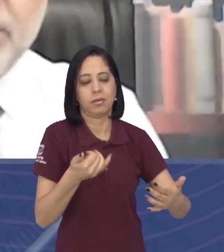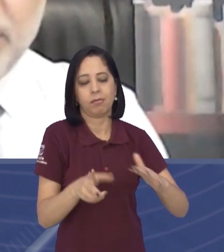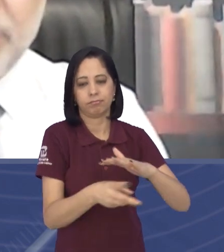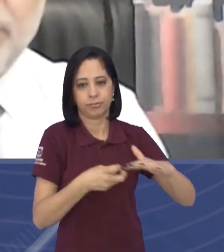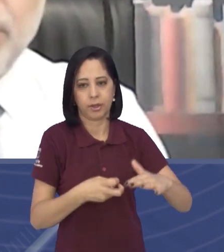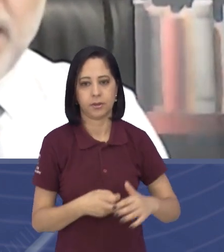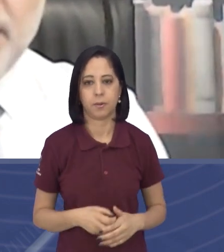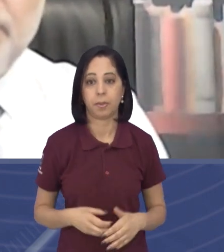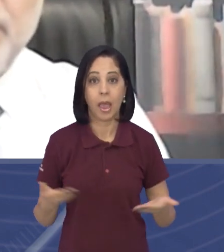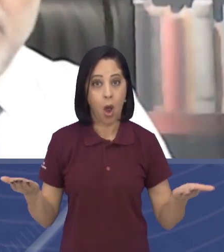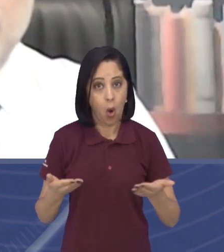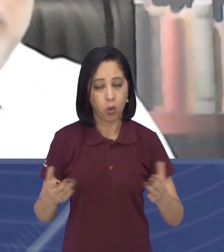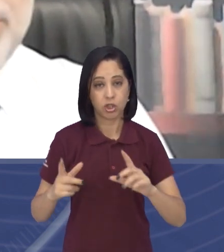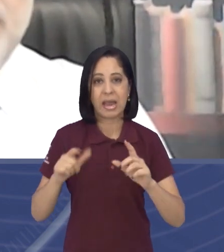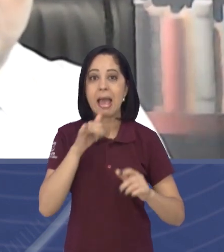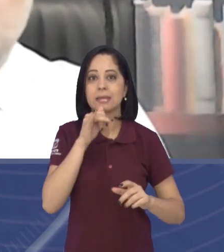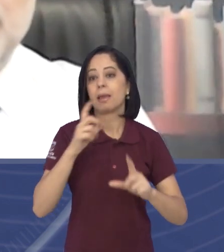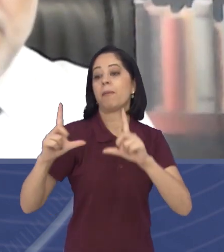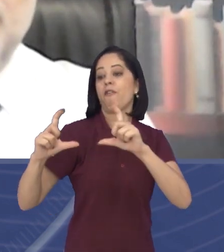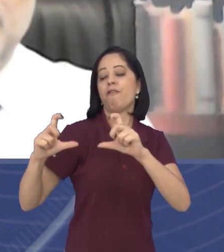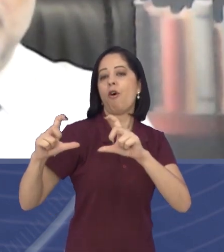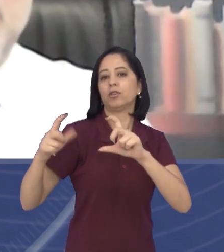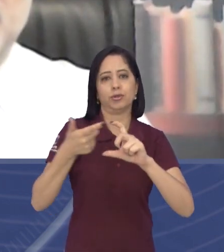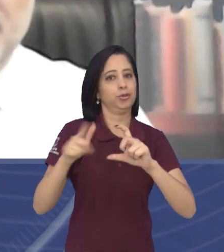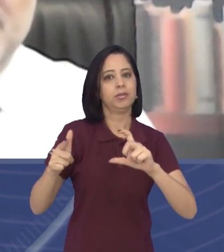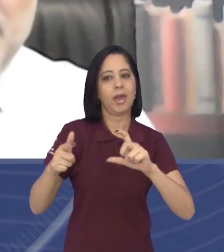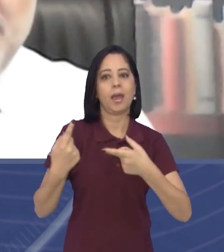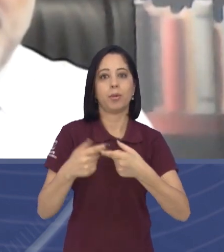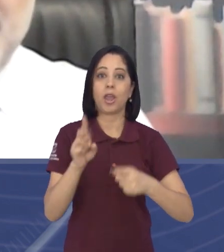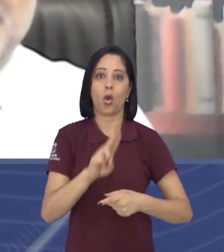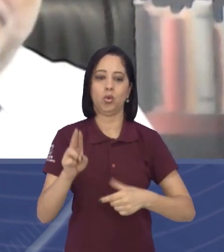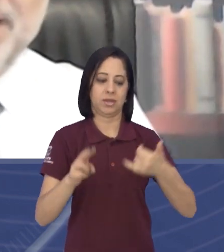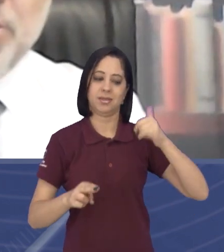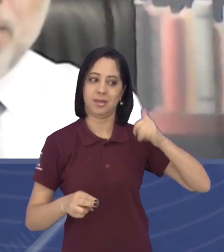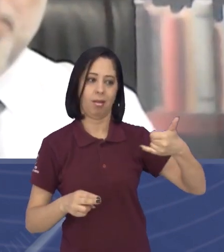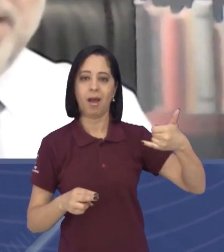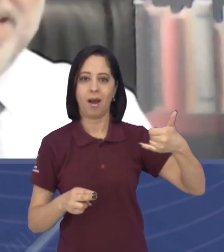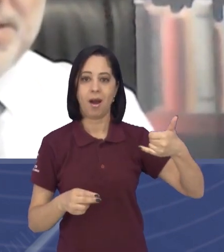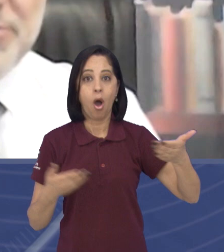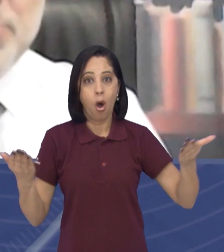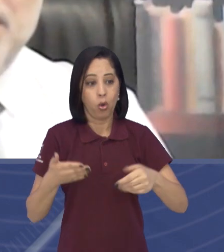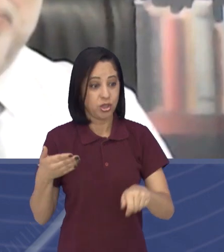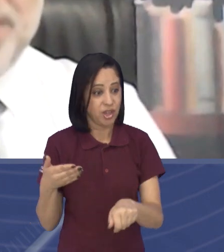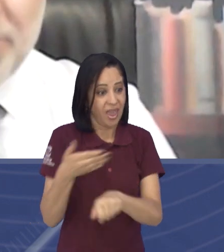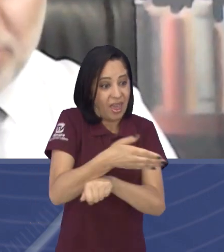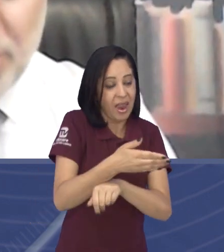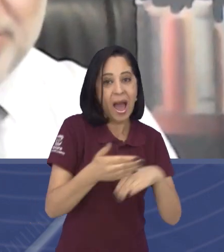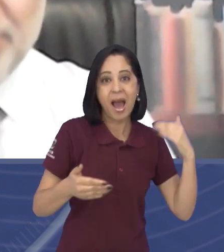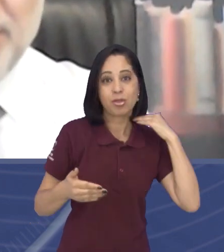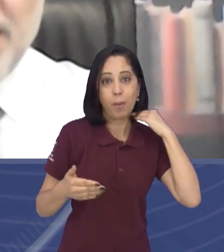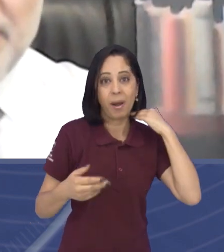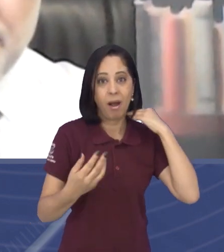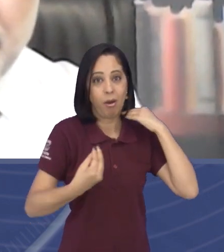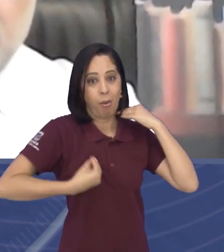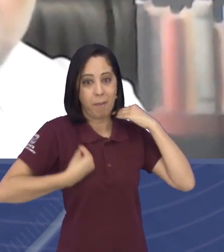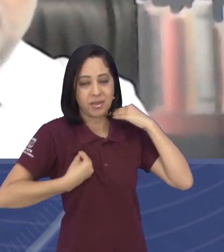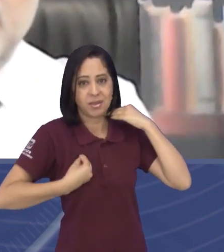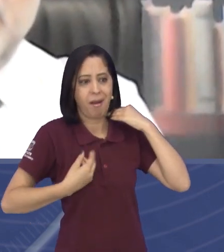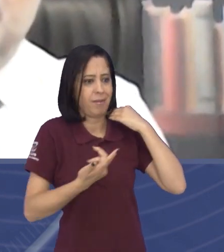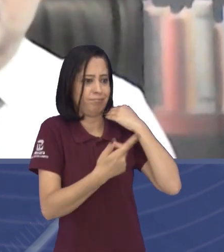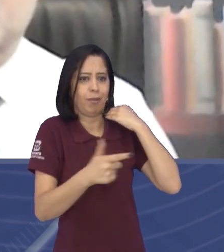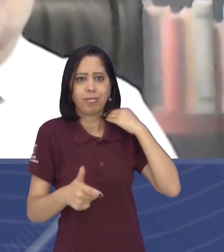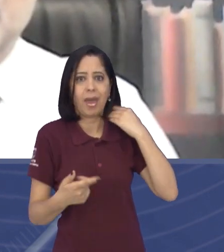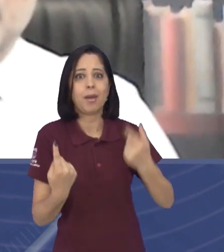fotográfica, está no celular. Hoje em dia nós não vamos a uma agência bancária, o aplicativo do banco está no nosso celular.